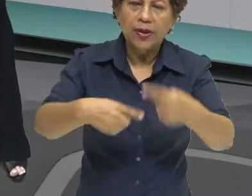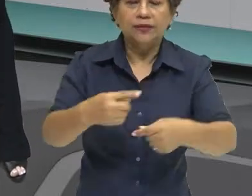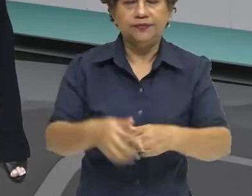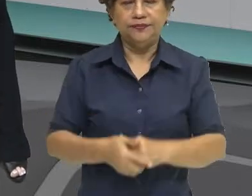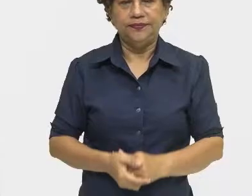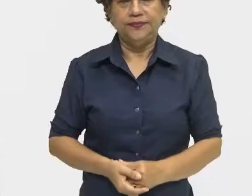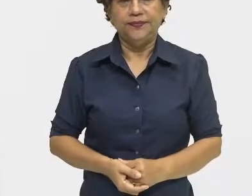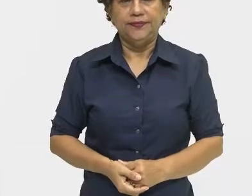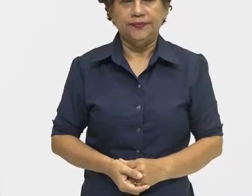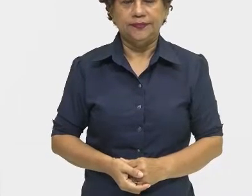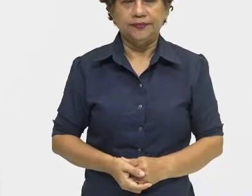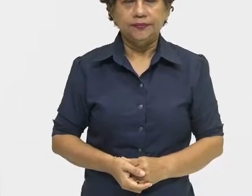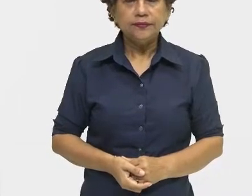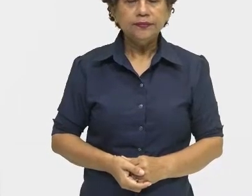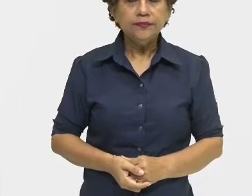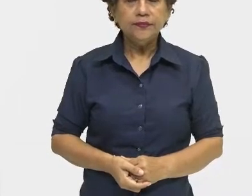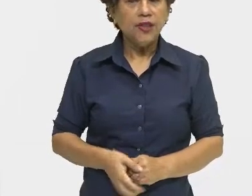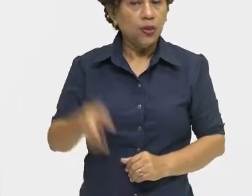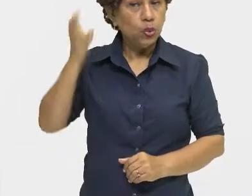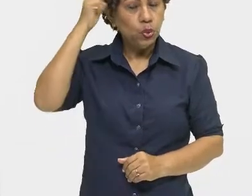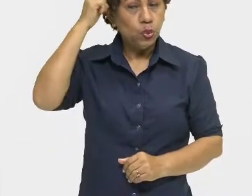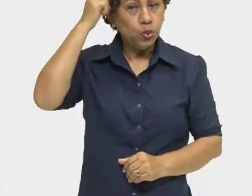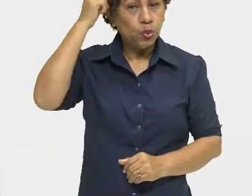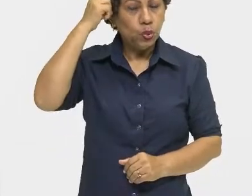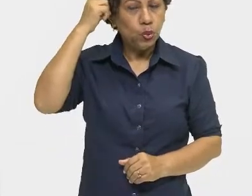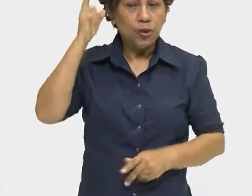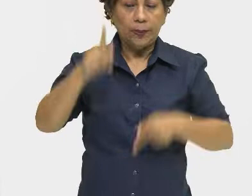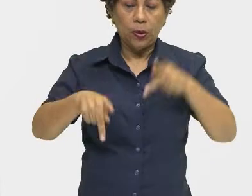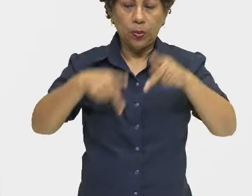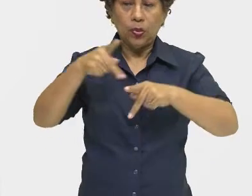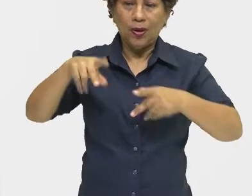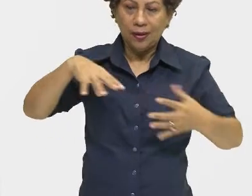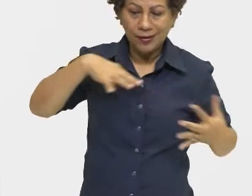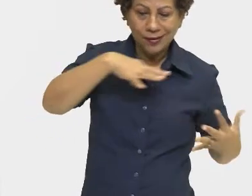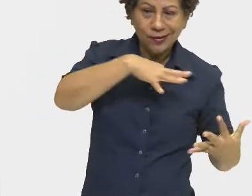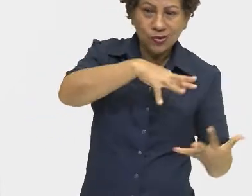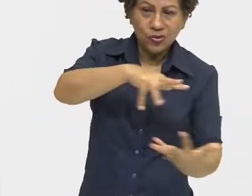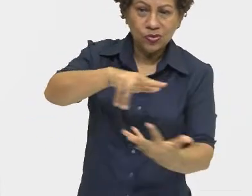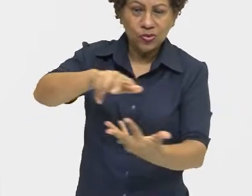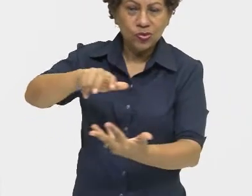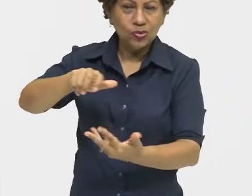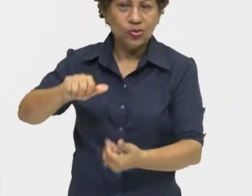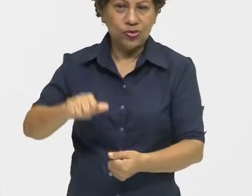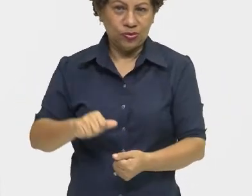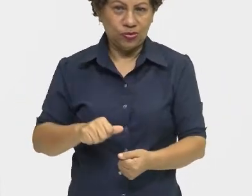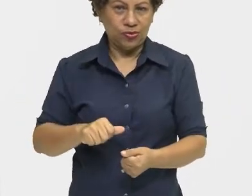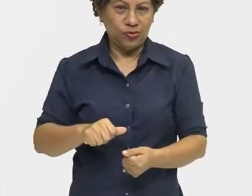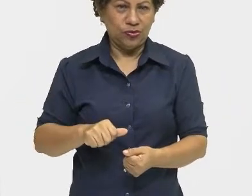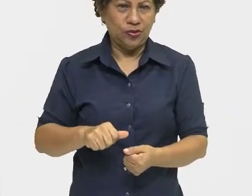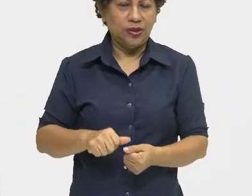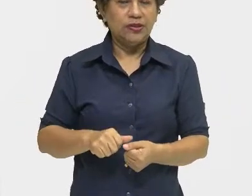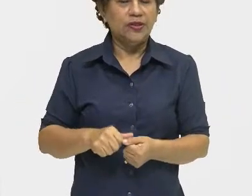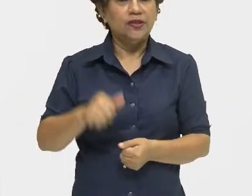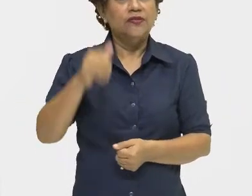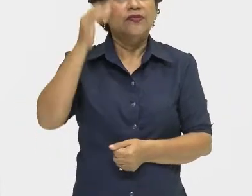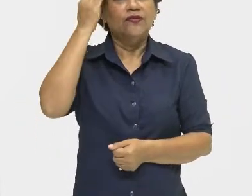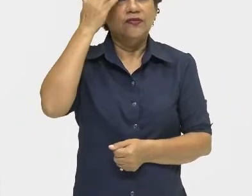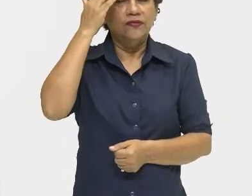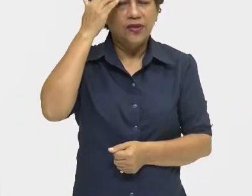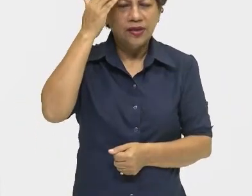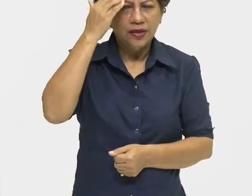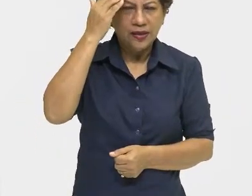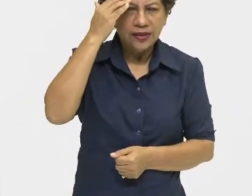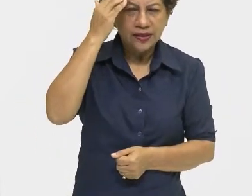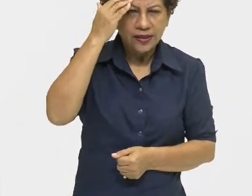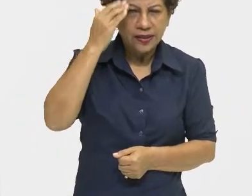Para pensar a cultura popular no mundo contemporâneo, necessário se faz perceber que esta não é